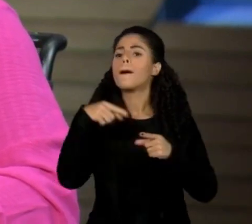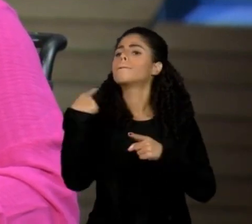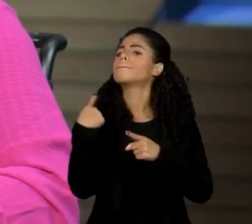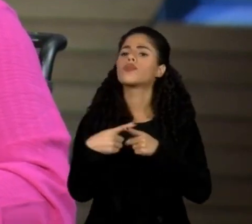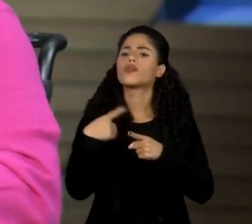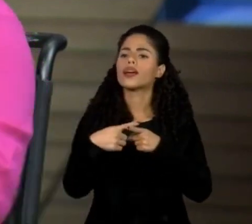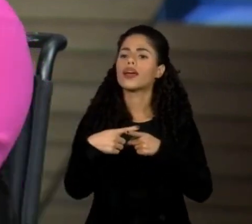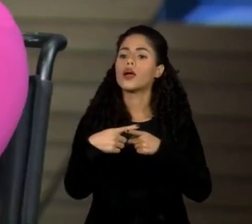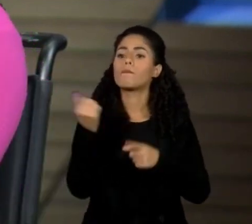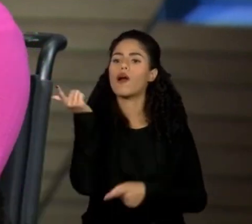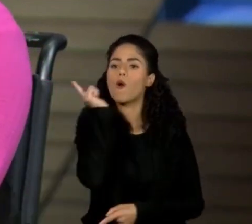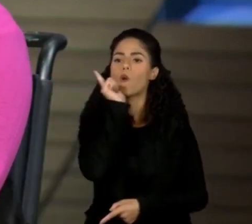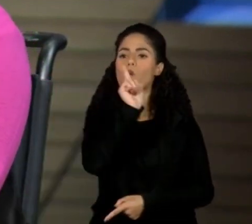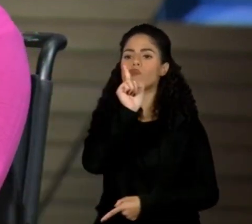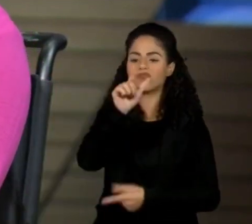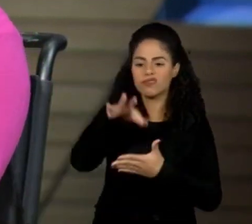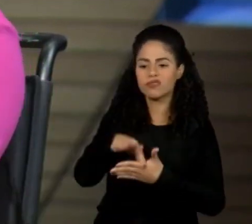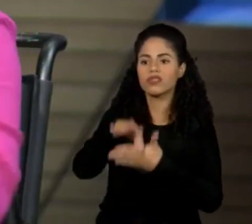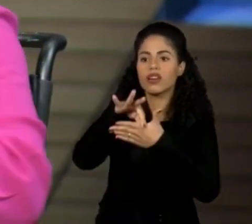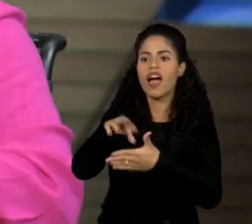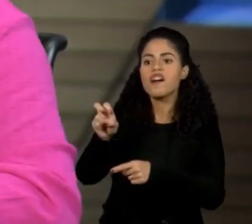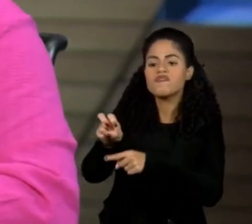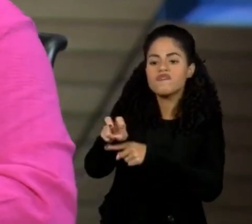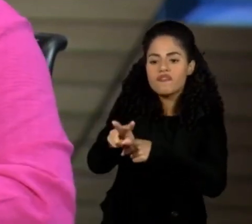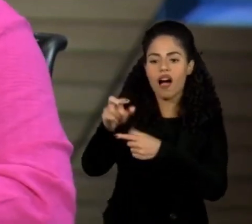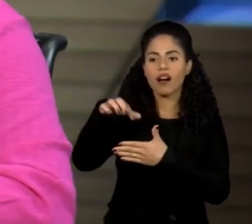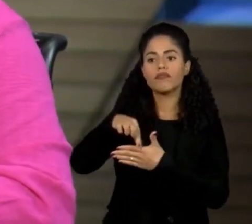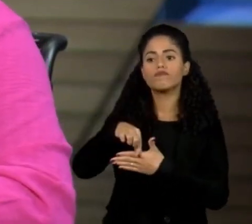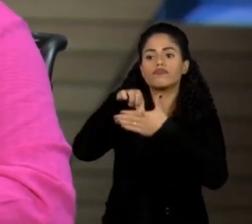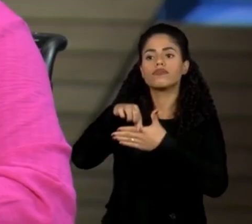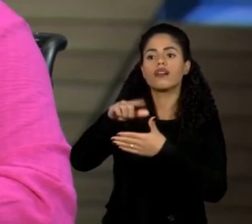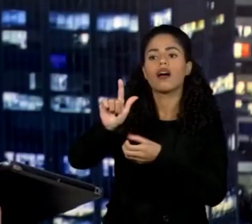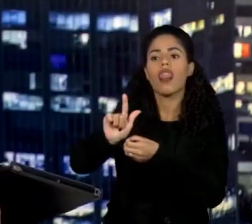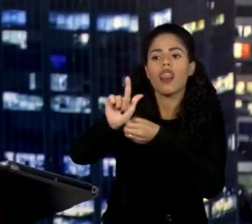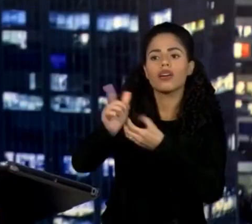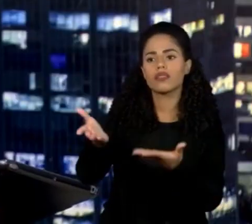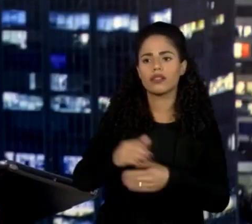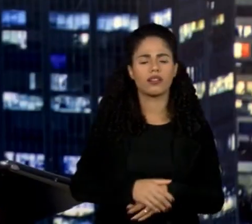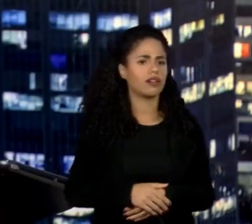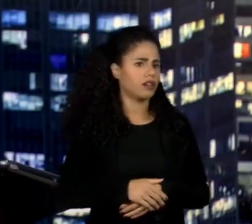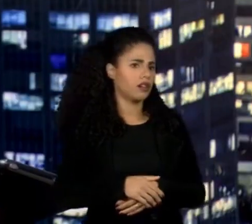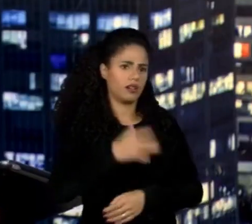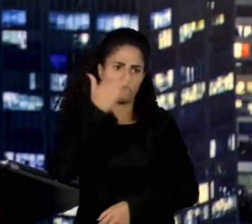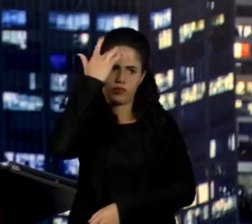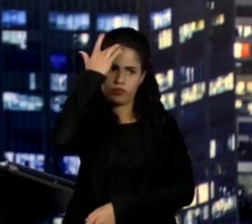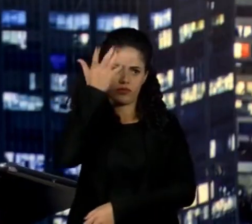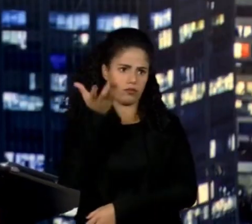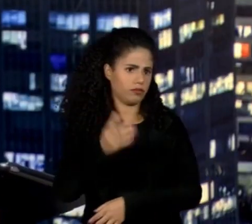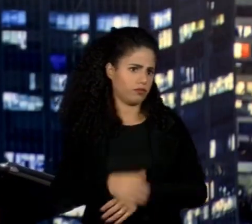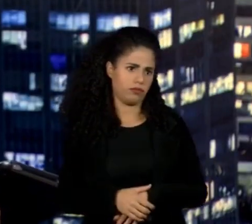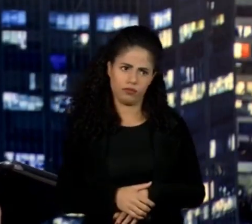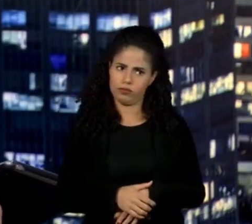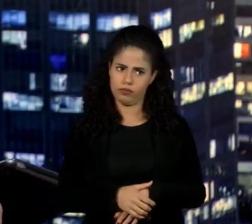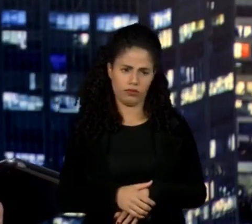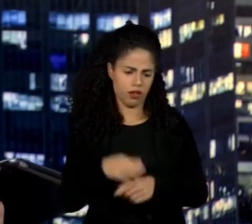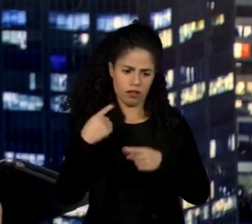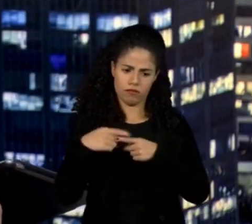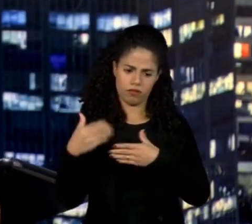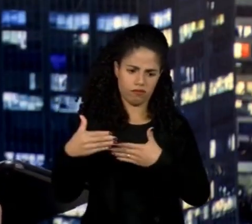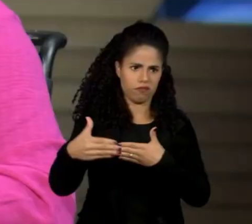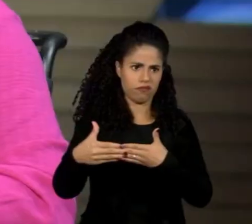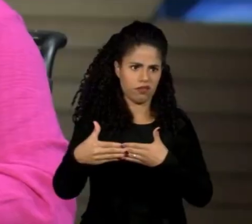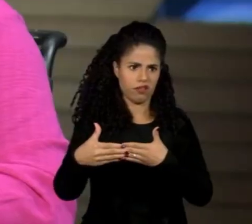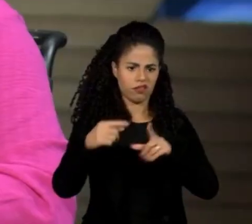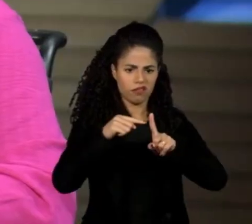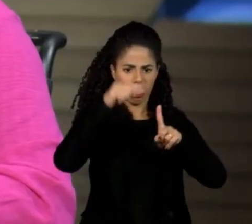esses cargos de liderança que eu há pouco disse que elas estão que que é um absurdo na questão né porque você tá Passos à frente depois